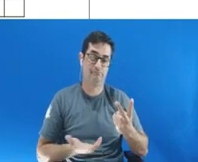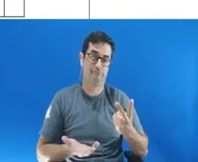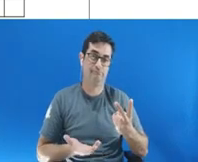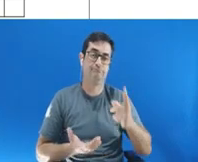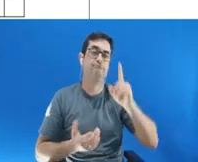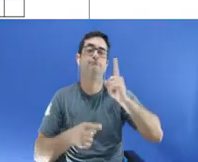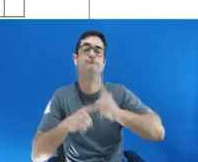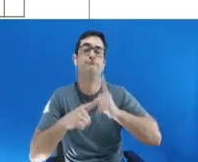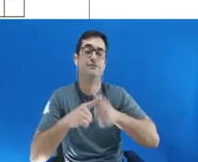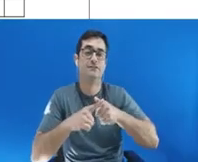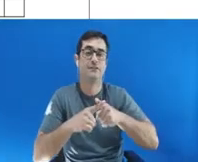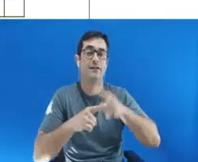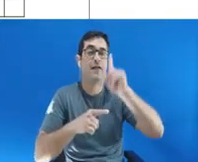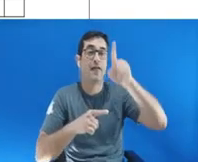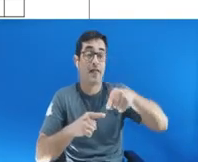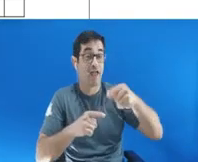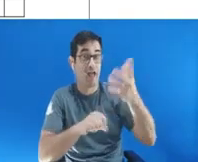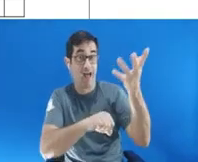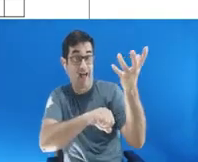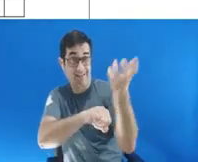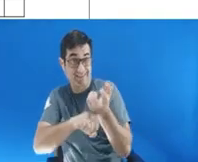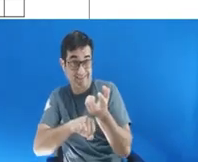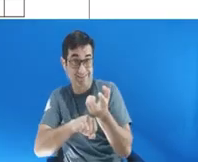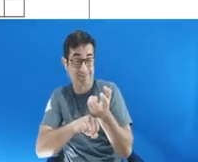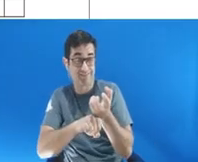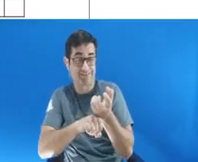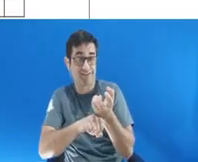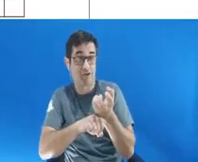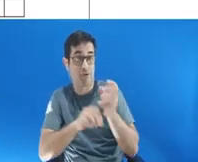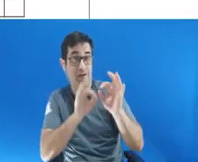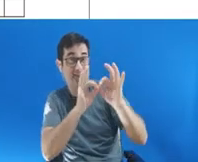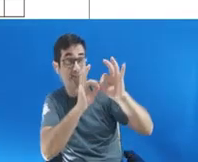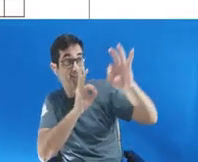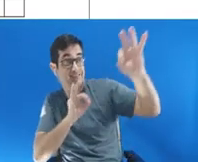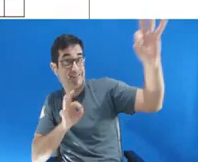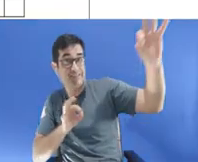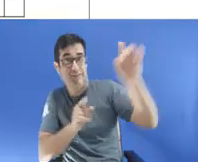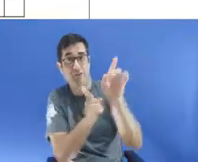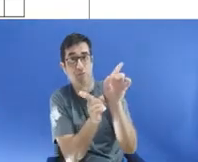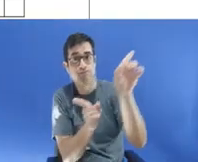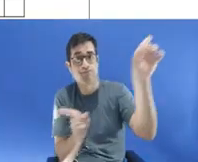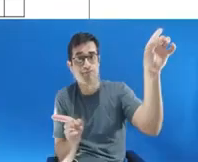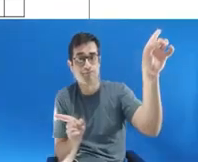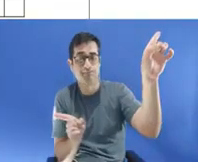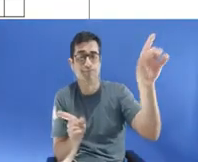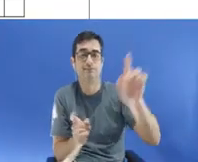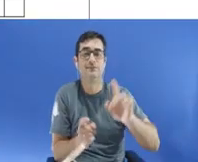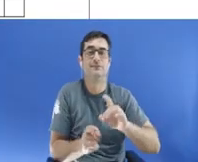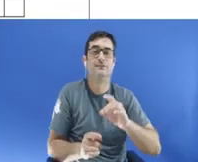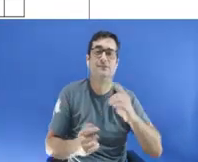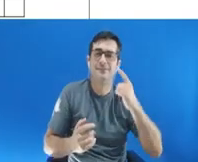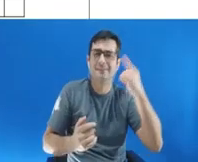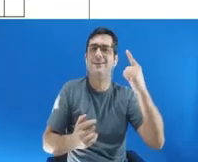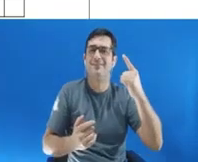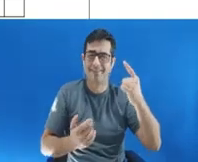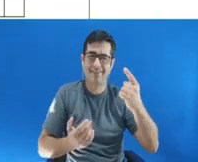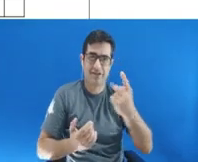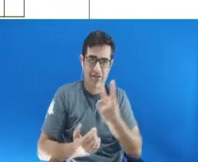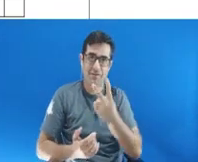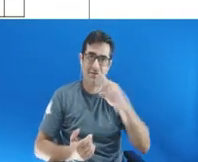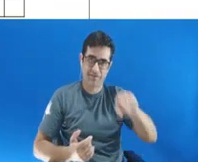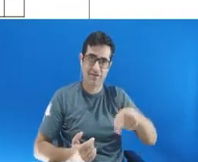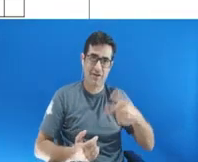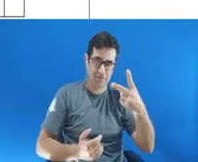achado 2,2 aqui e 2,2 aqui. Qual que vai sentir maior carga